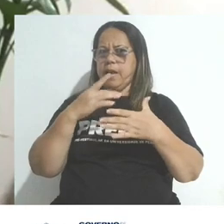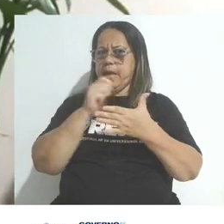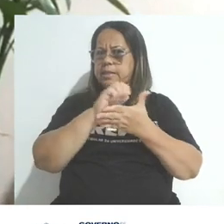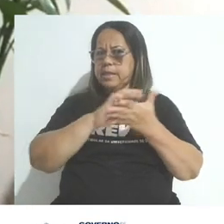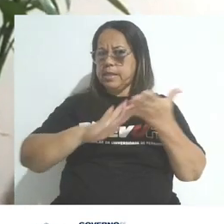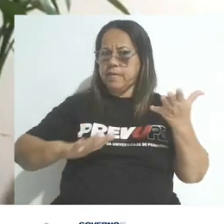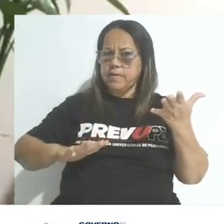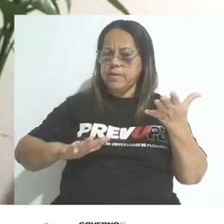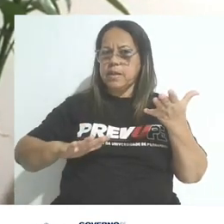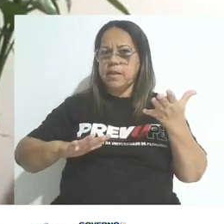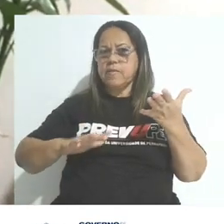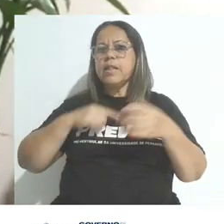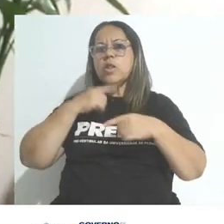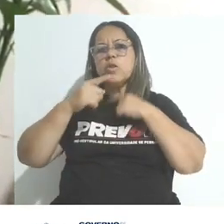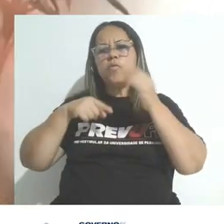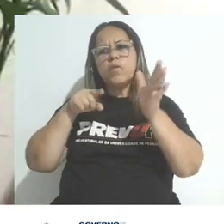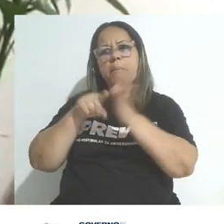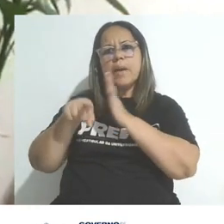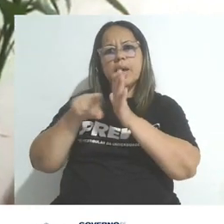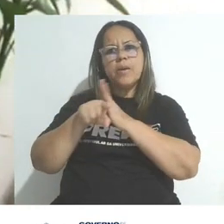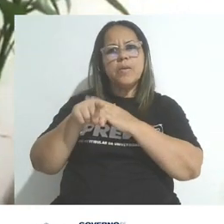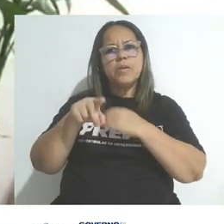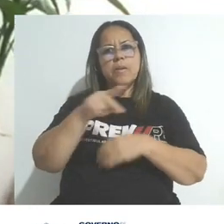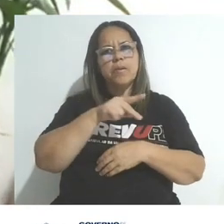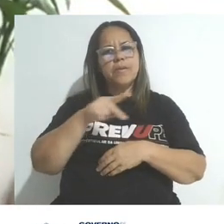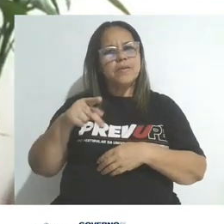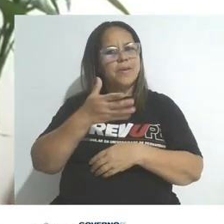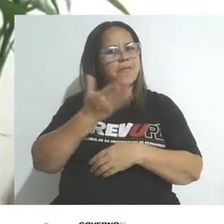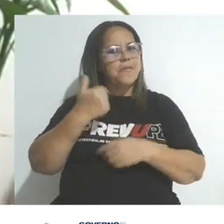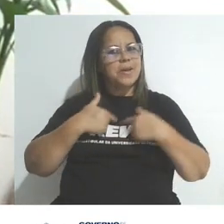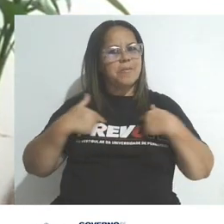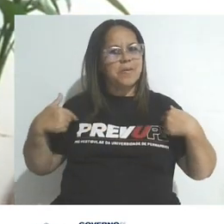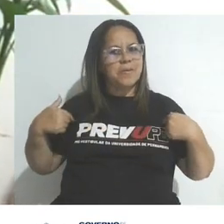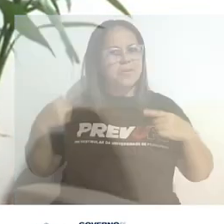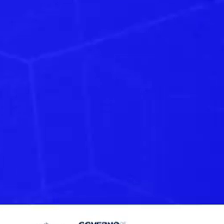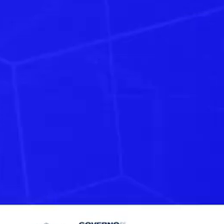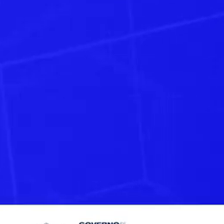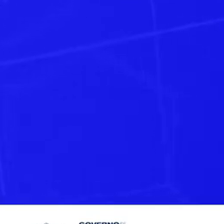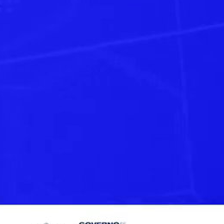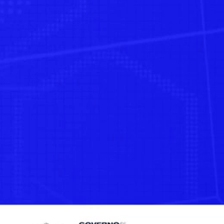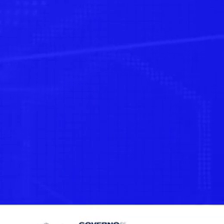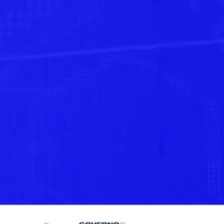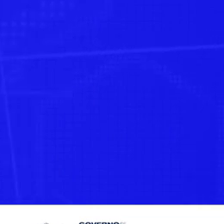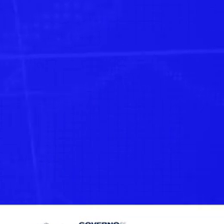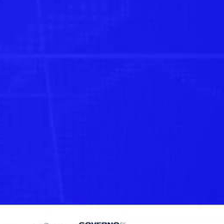dúvidas com seus respectivos professores e venham para participar conosco e até o próximo vídeo.